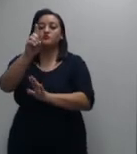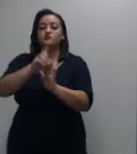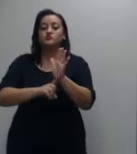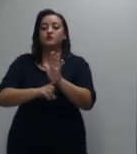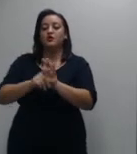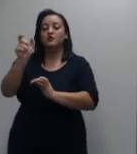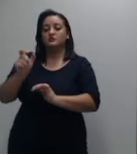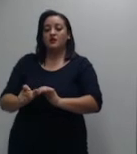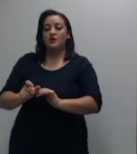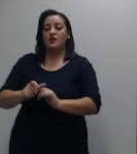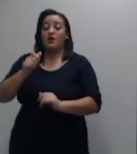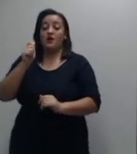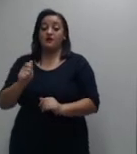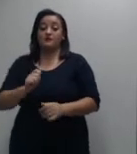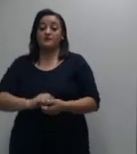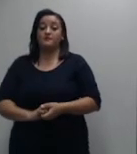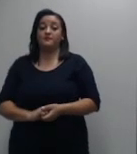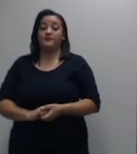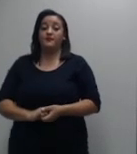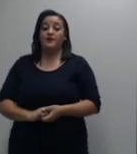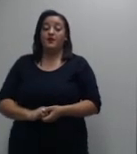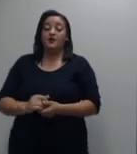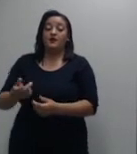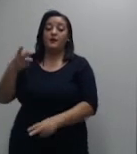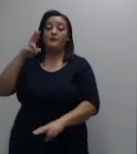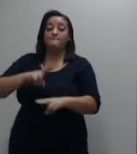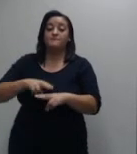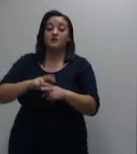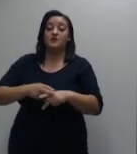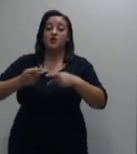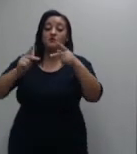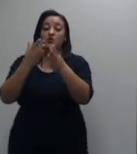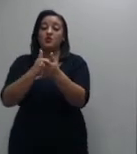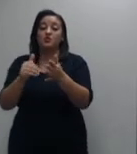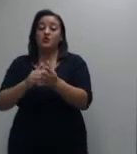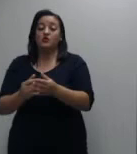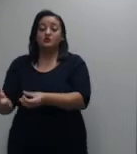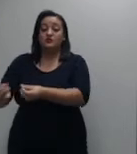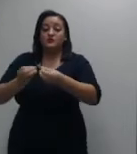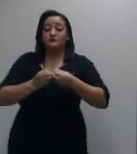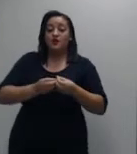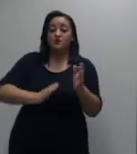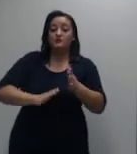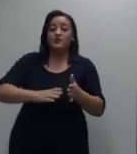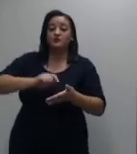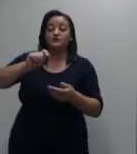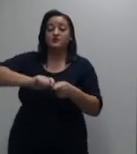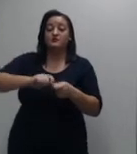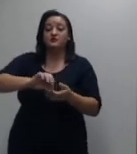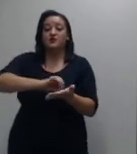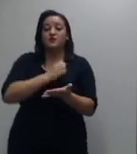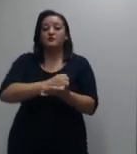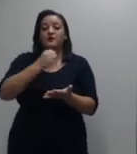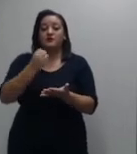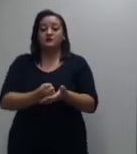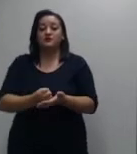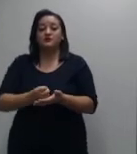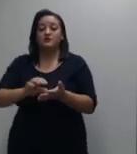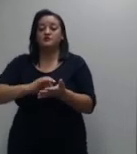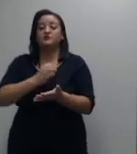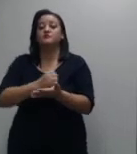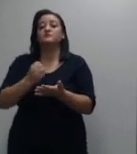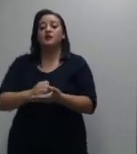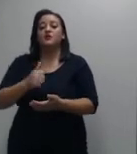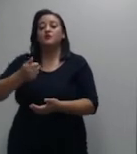recorrente a a retenção daquele valor total recebido na contratação a título de taxa de assinatura do contrato